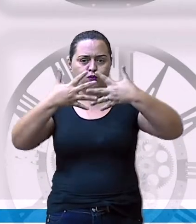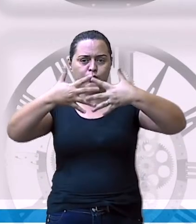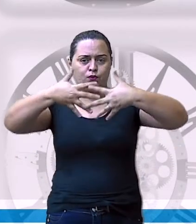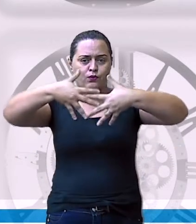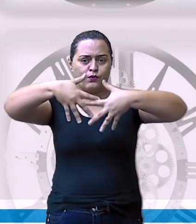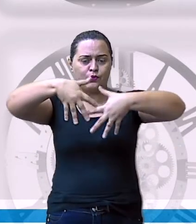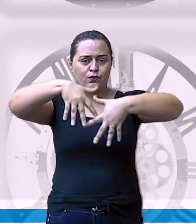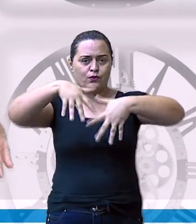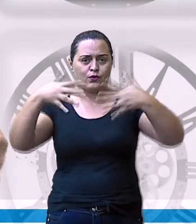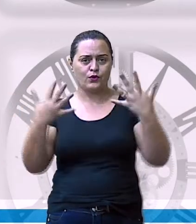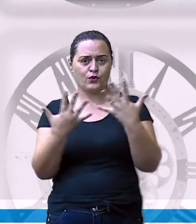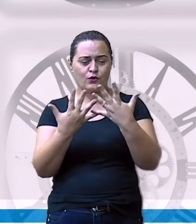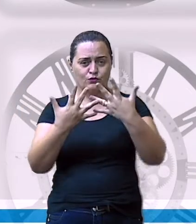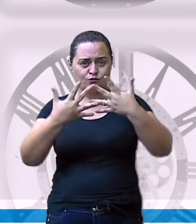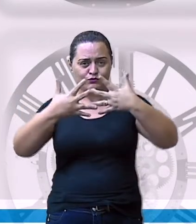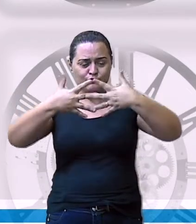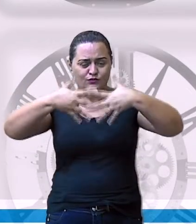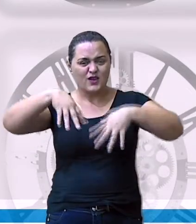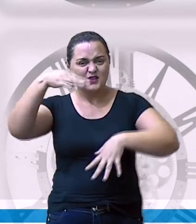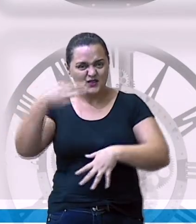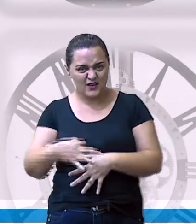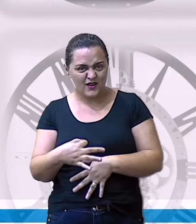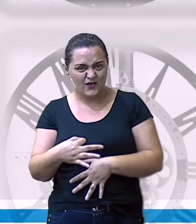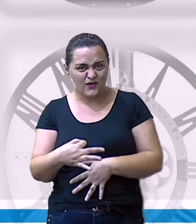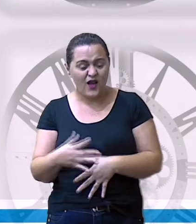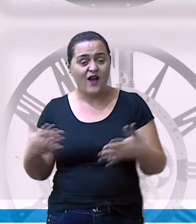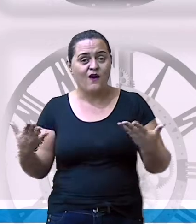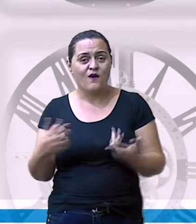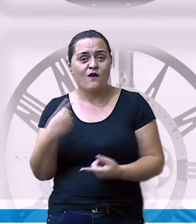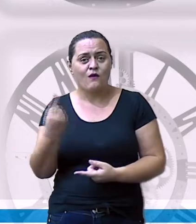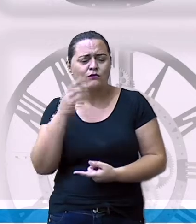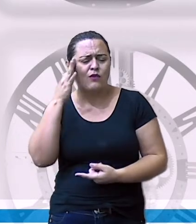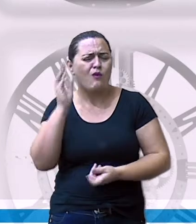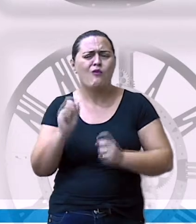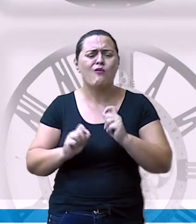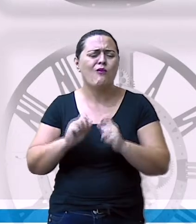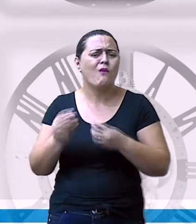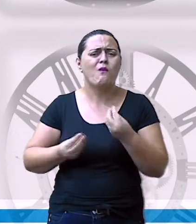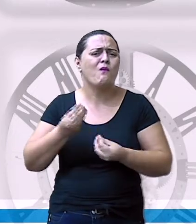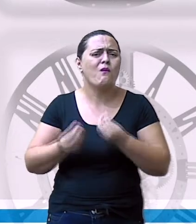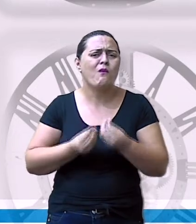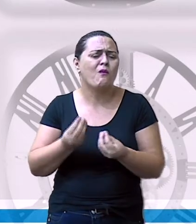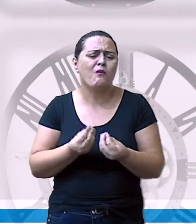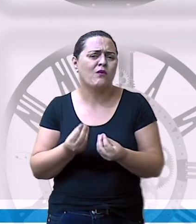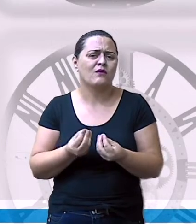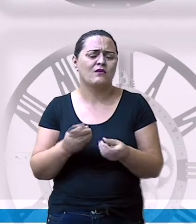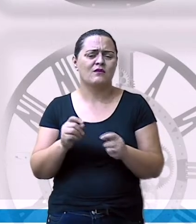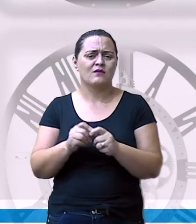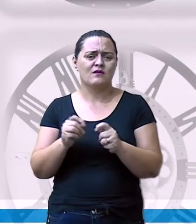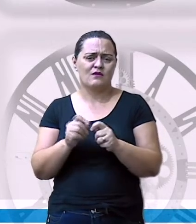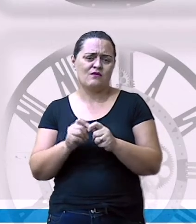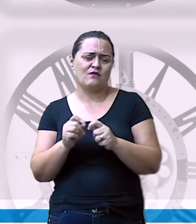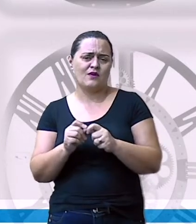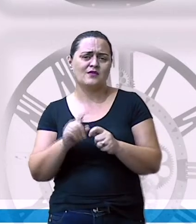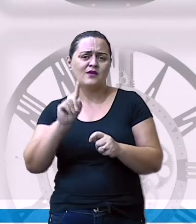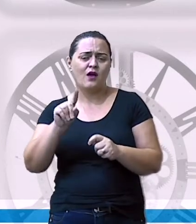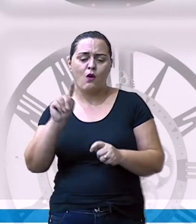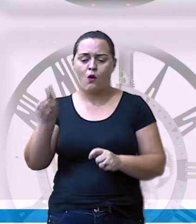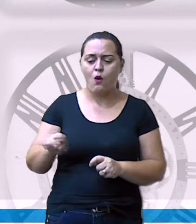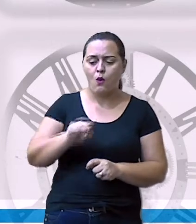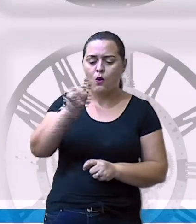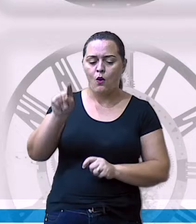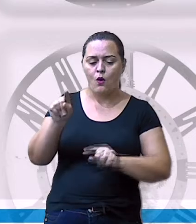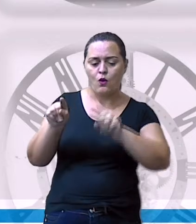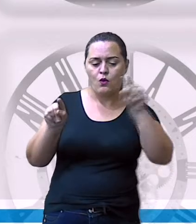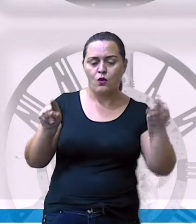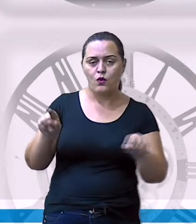nas engrenagens nós vamos entender como que elas funcionam. As engrenagens são rodas com dentes